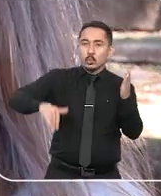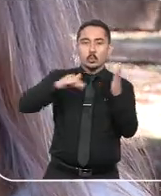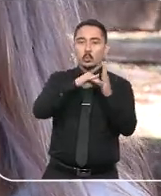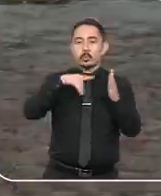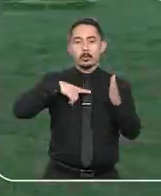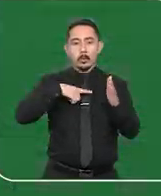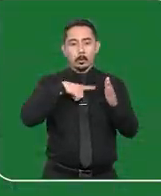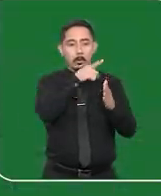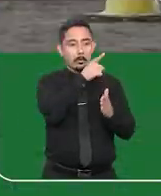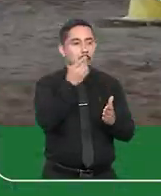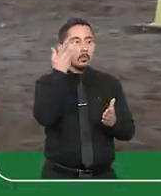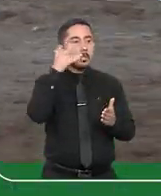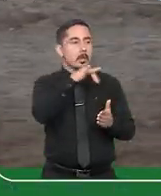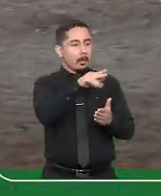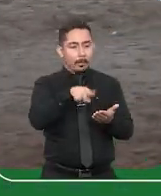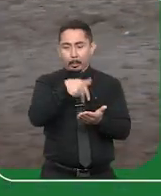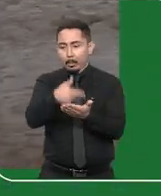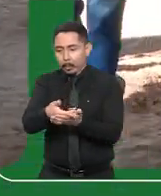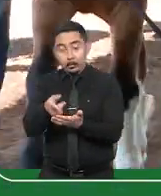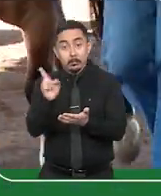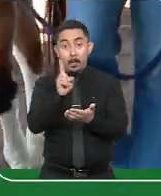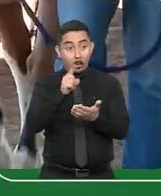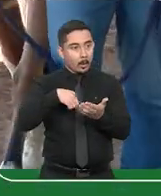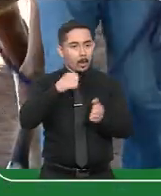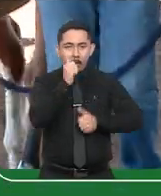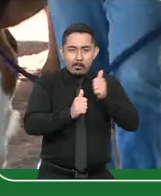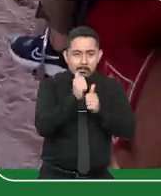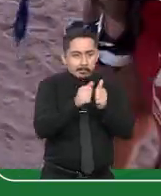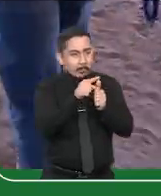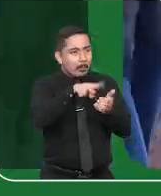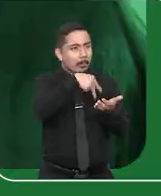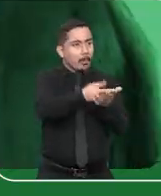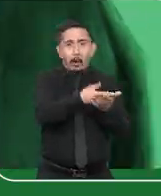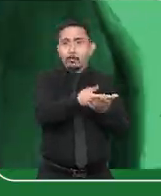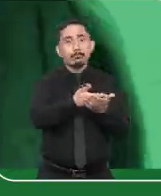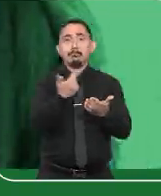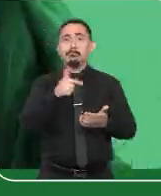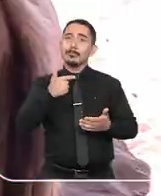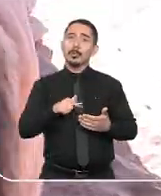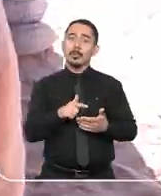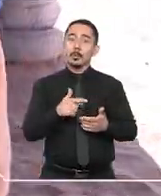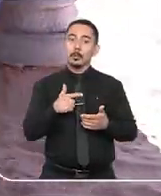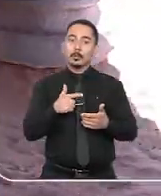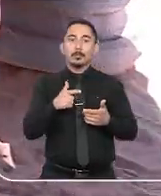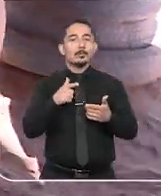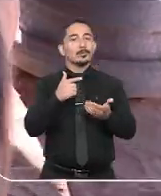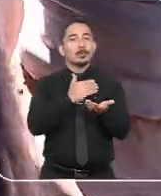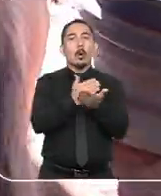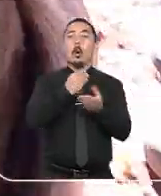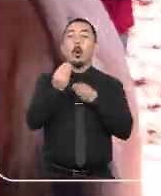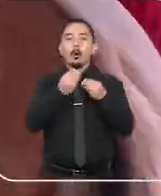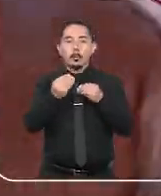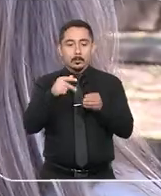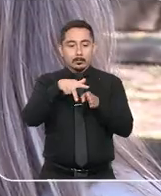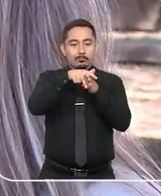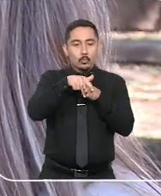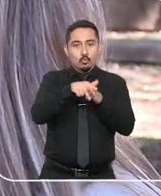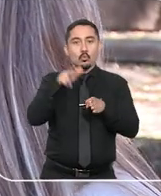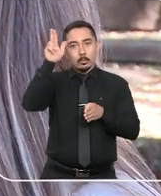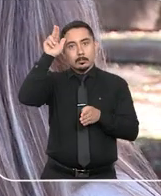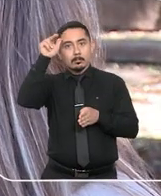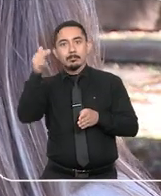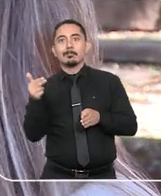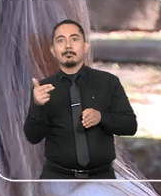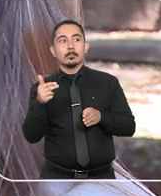os aspectos. Ele é uma criança que não cai, ele corre, não cai, porque na verdade isso vem tudo da ecoterapia. Esse trabalho que é feito